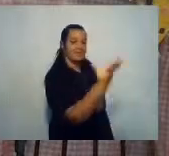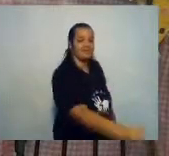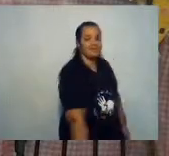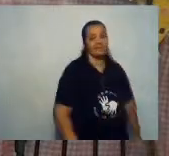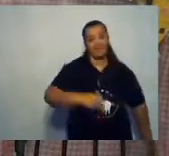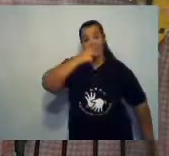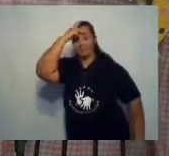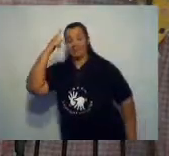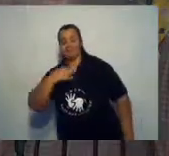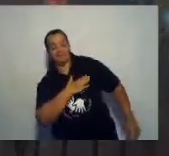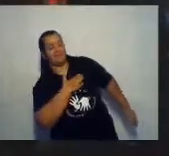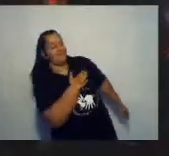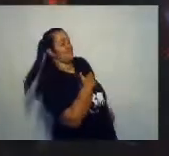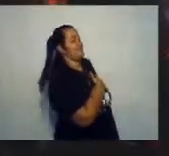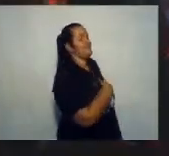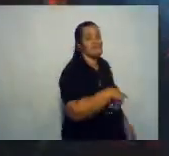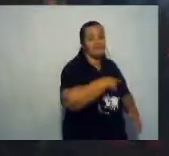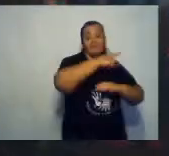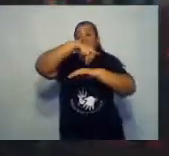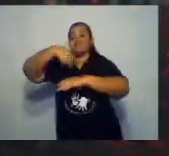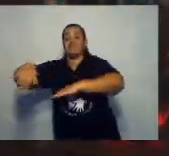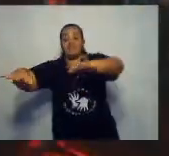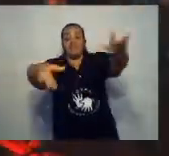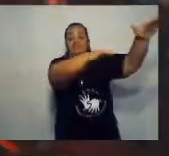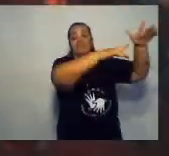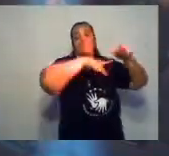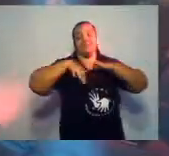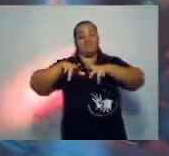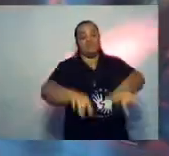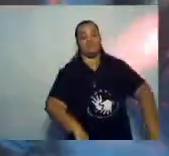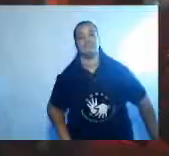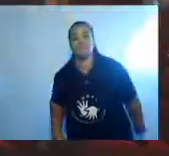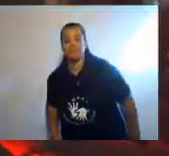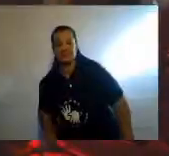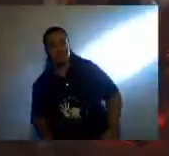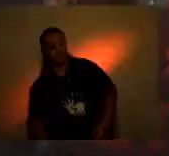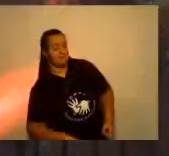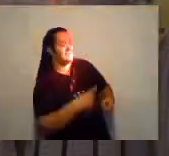Disse o poeta, o artista vai onde o povo está.